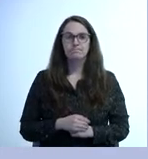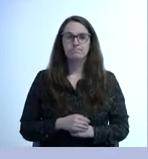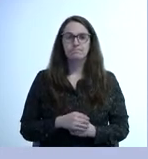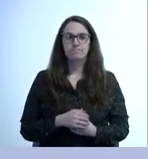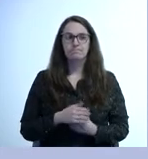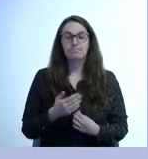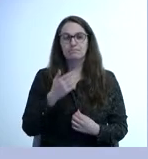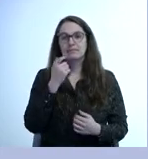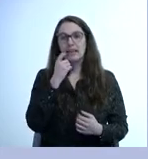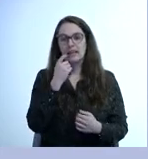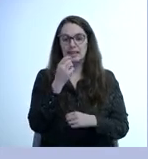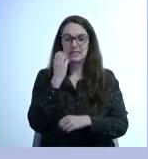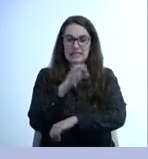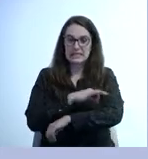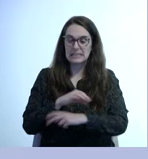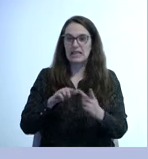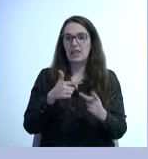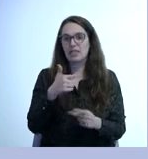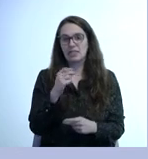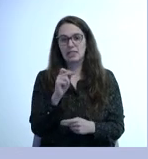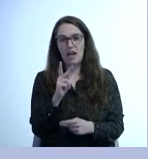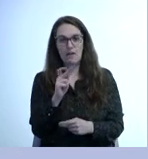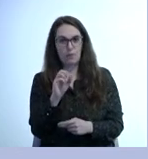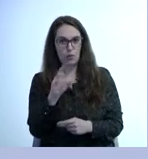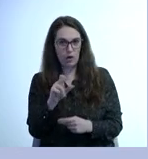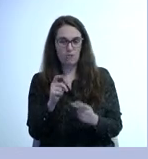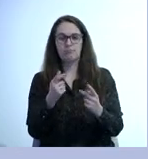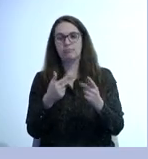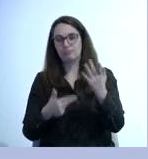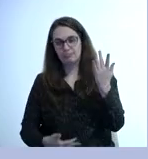Távora, Álvaro Siza e por aí fora,